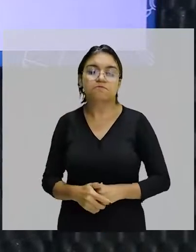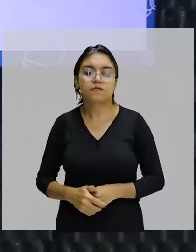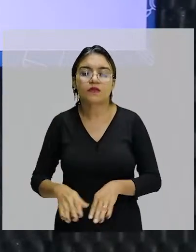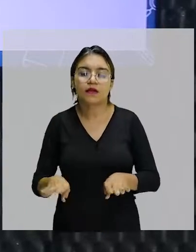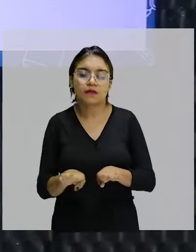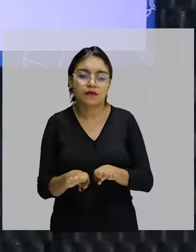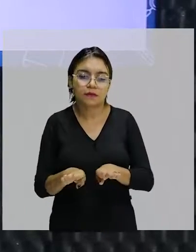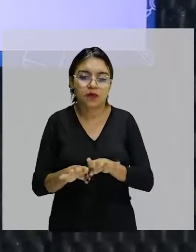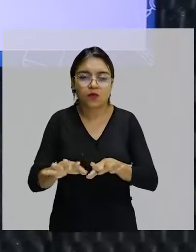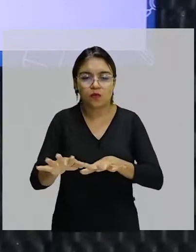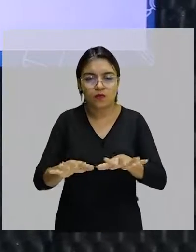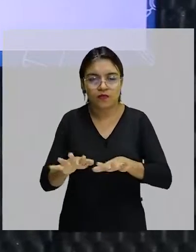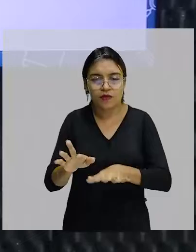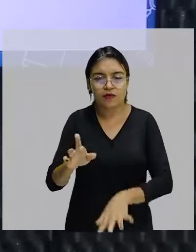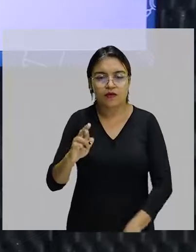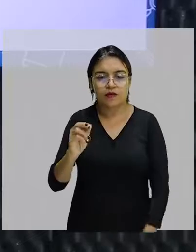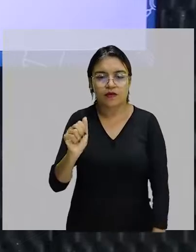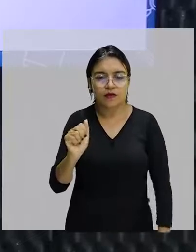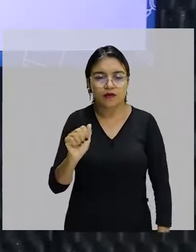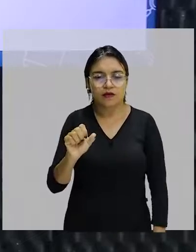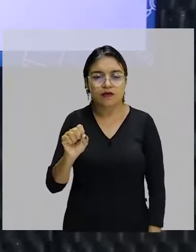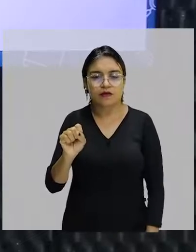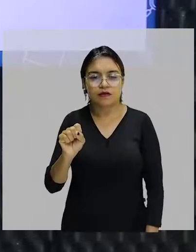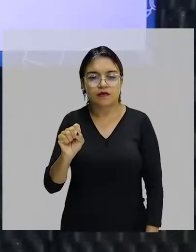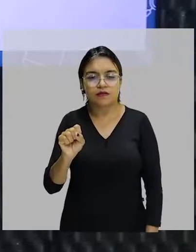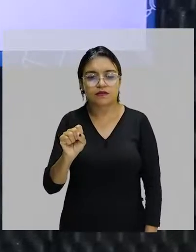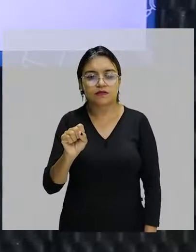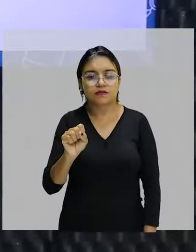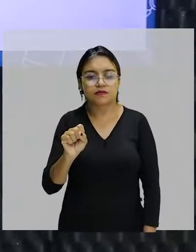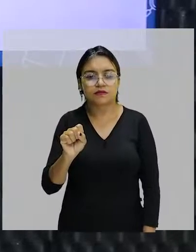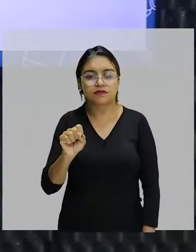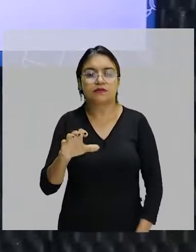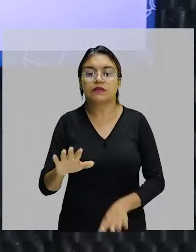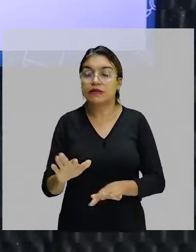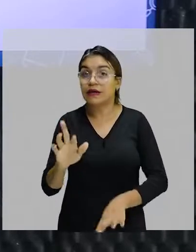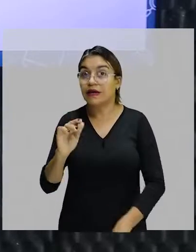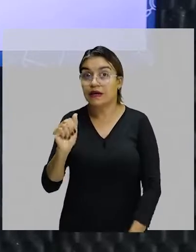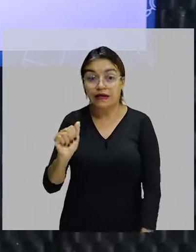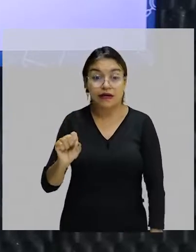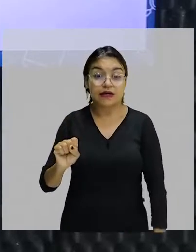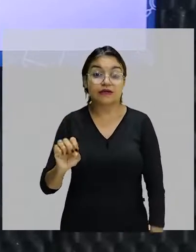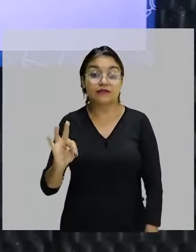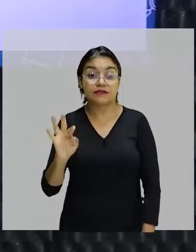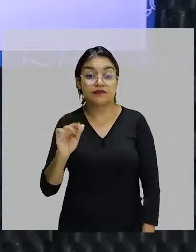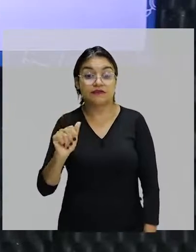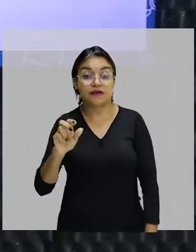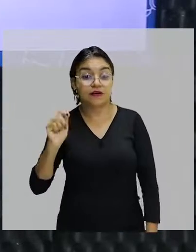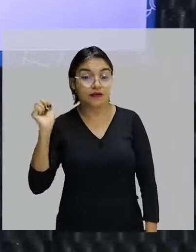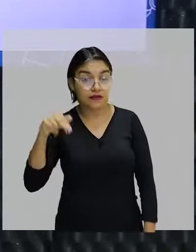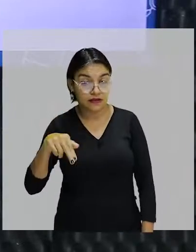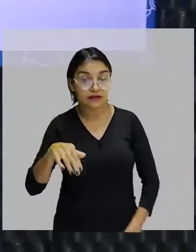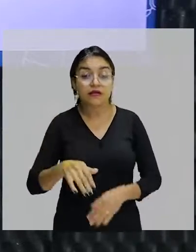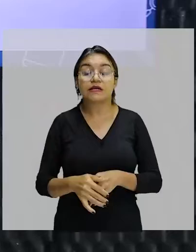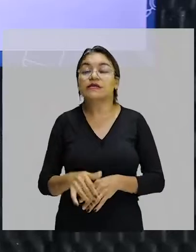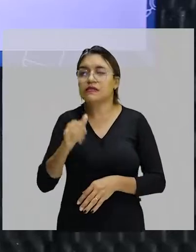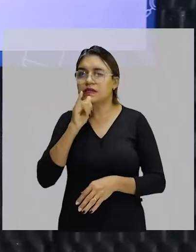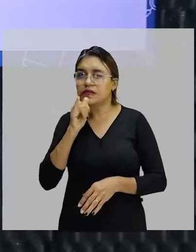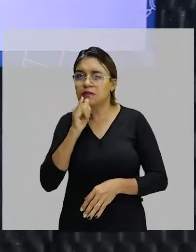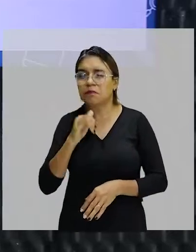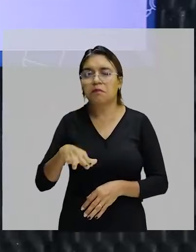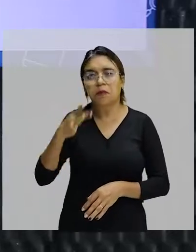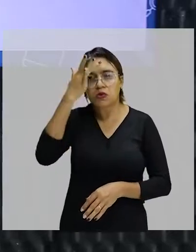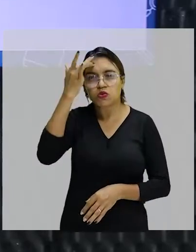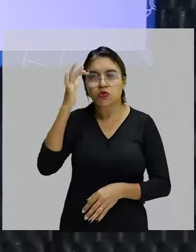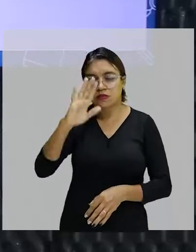movimento Rastafari, ou as pessoas, os Rastafaris, que acreditam nesse movimento religioso político,